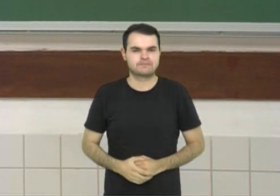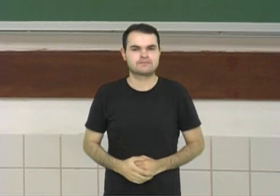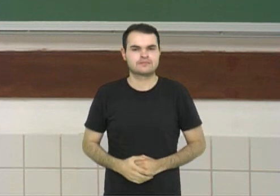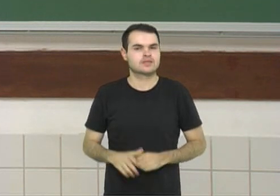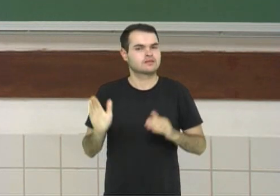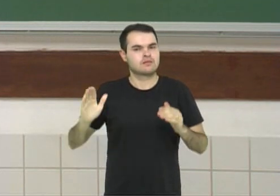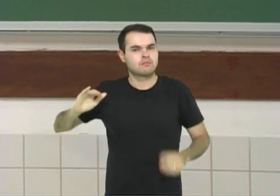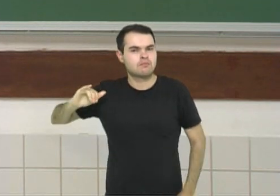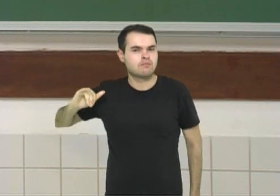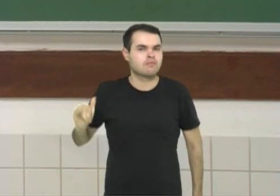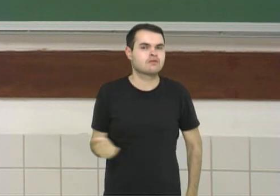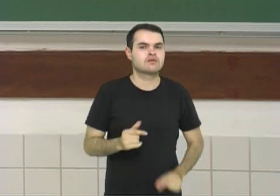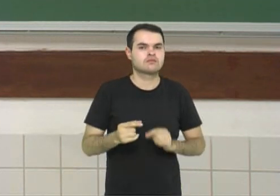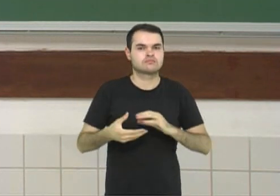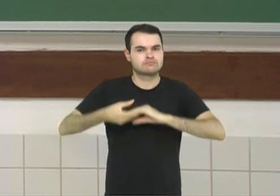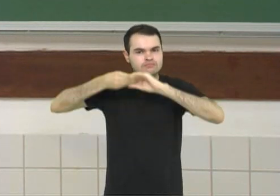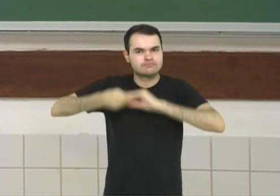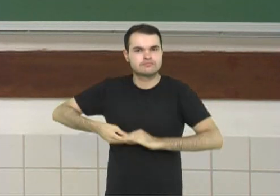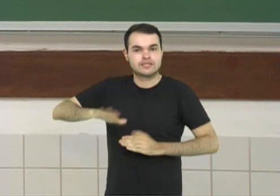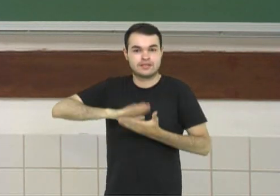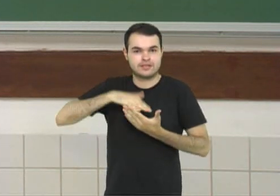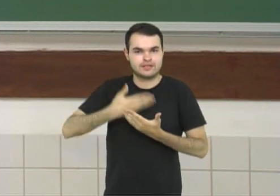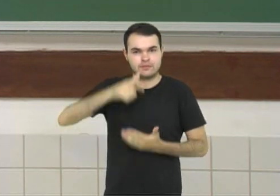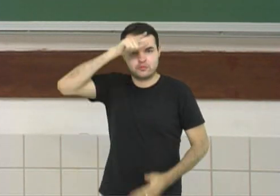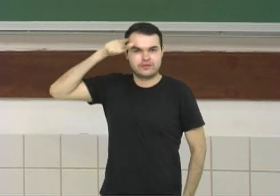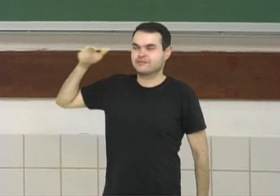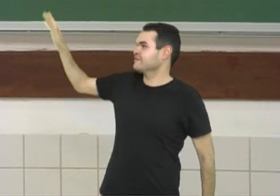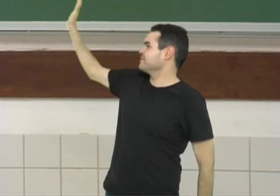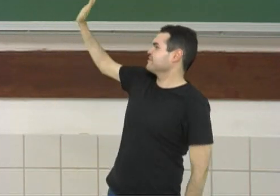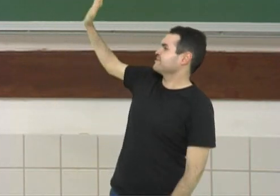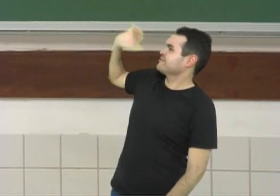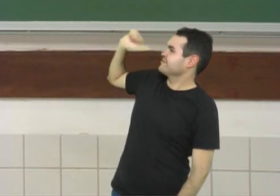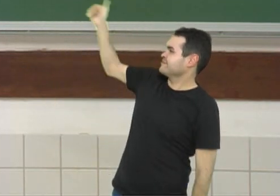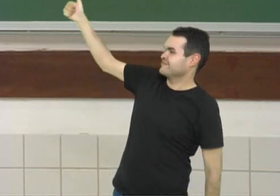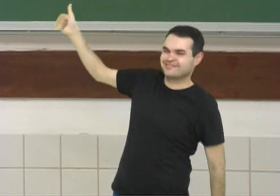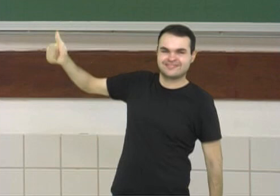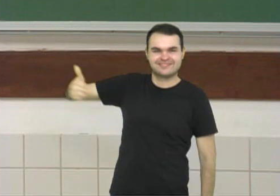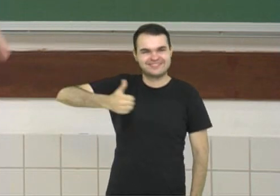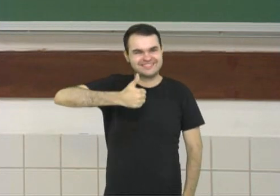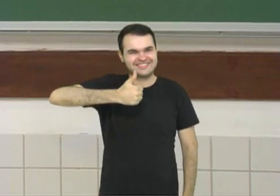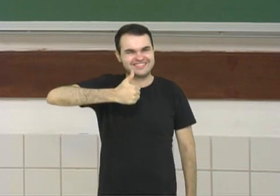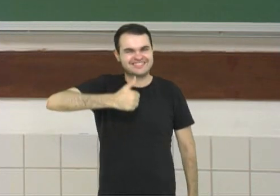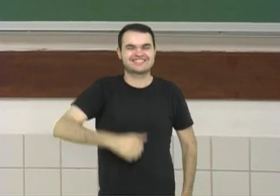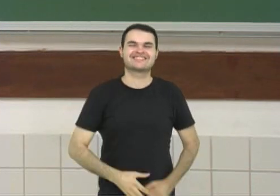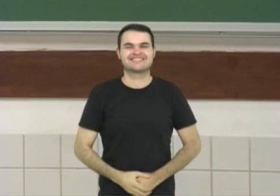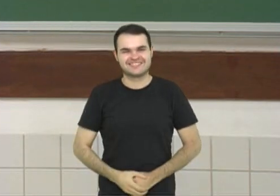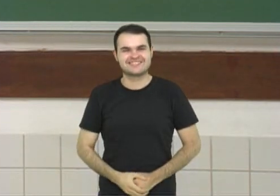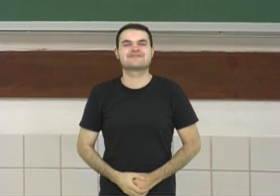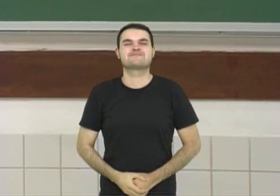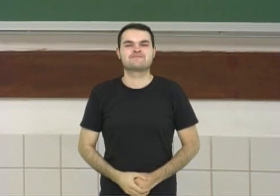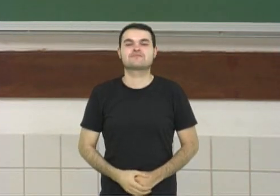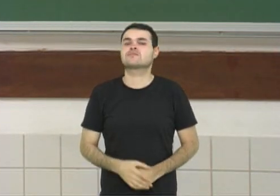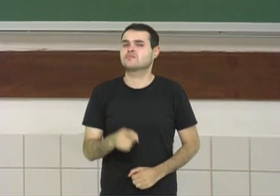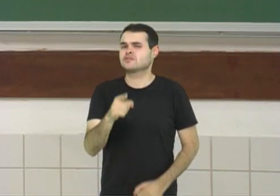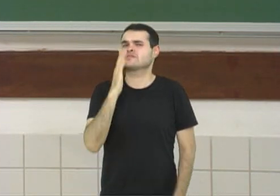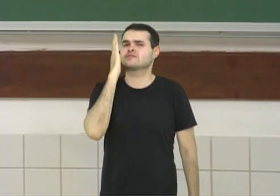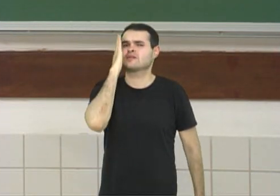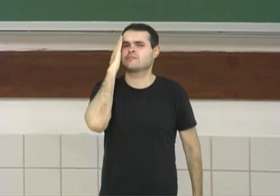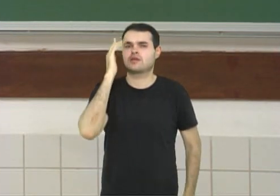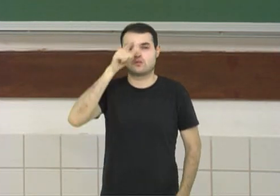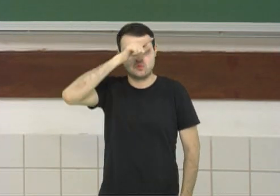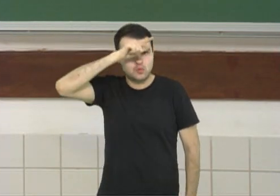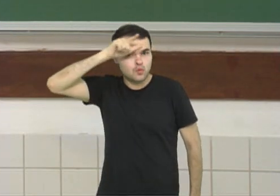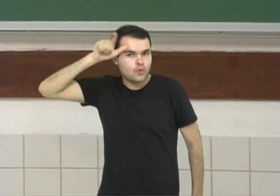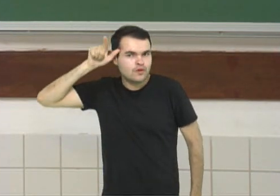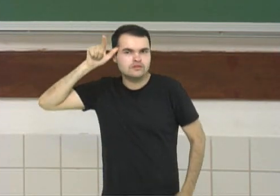vamos aproveitar, cumprimentar o nosso intérprete, o Luiz. Tudo bem, Luiz? Muito bem. Como vocês sabem, o Luiz vai